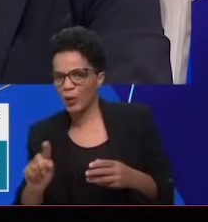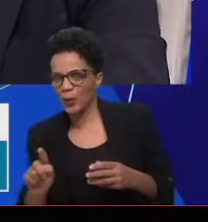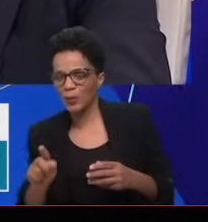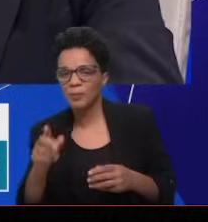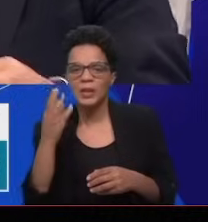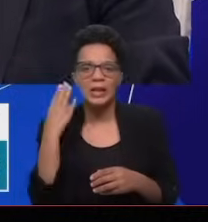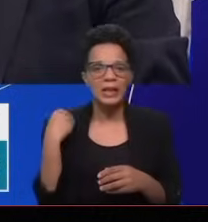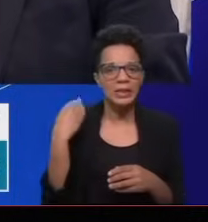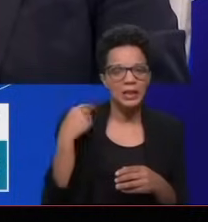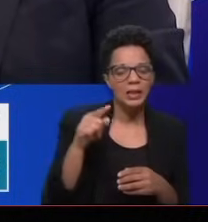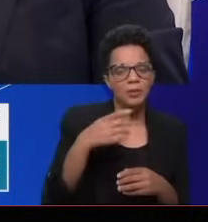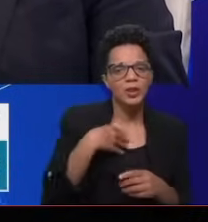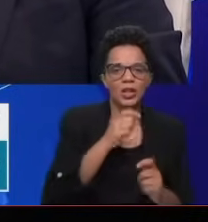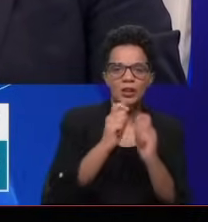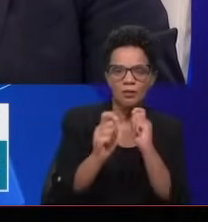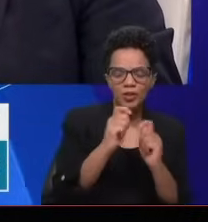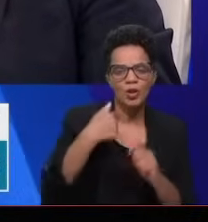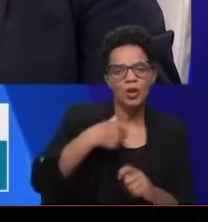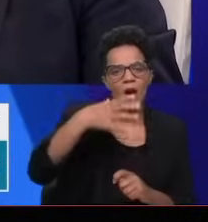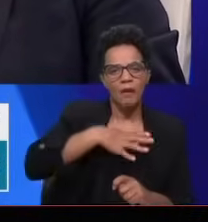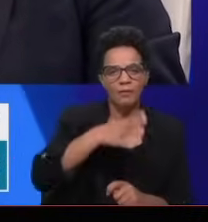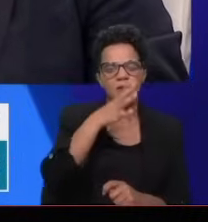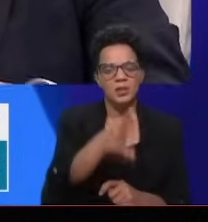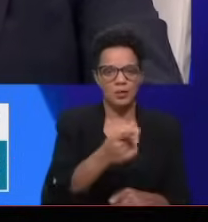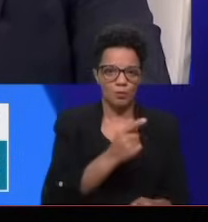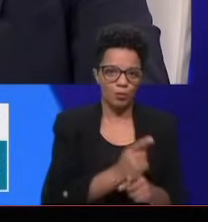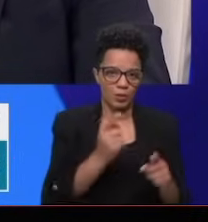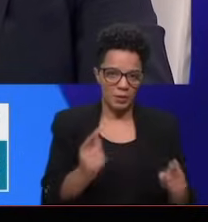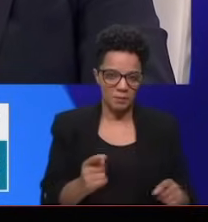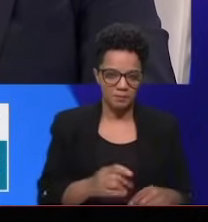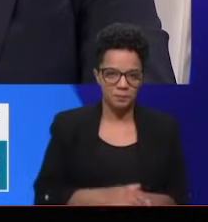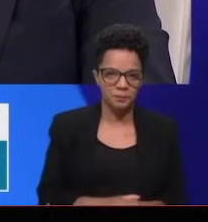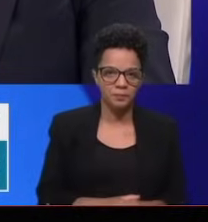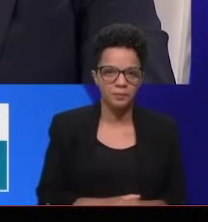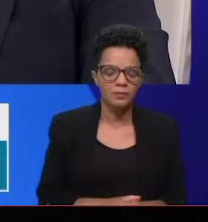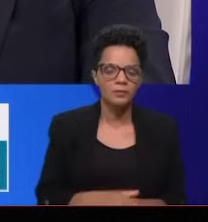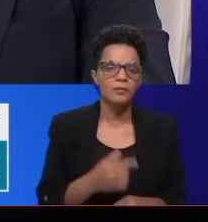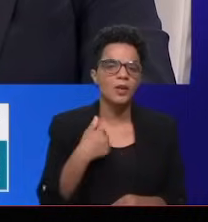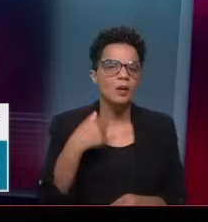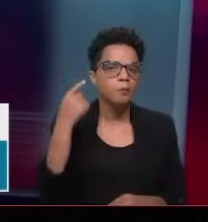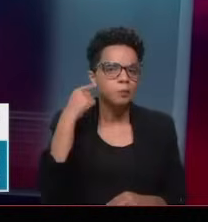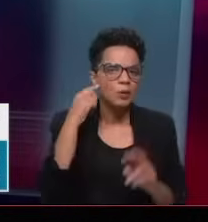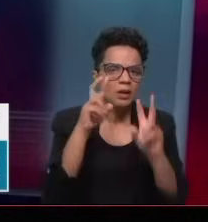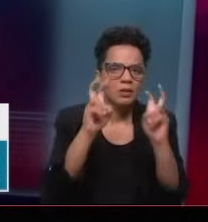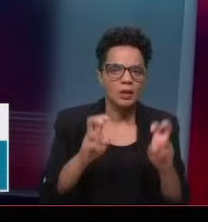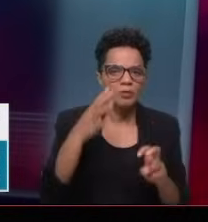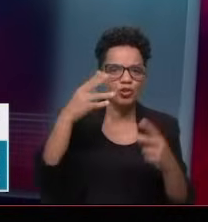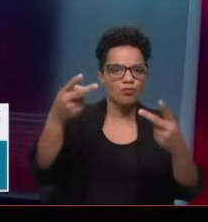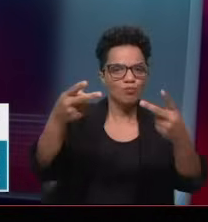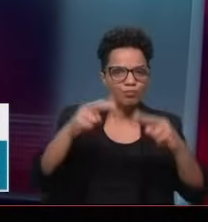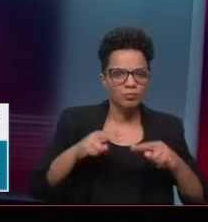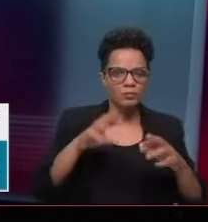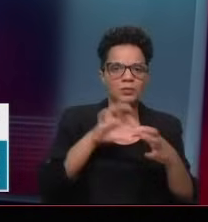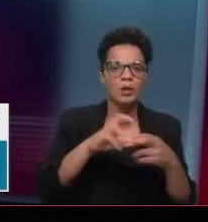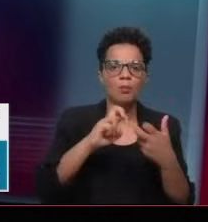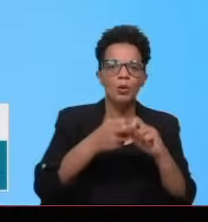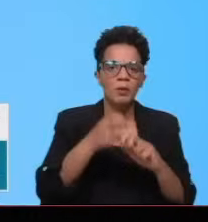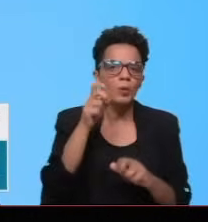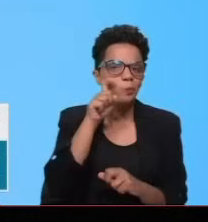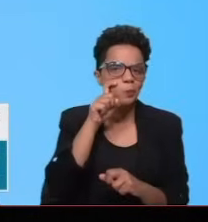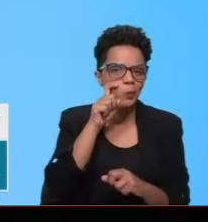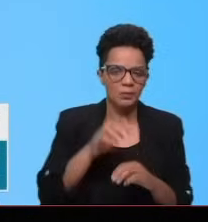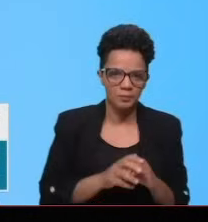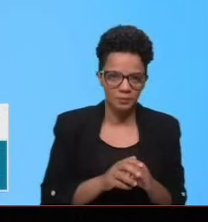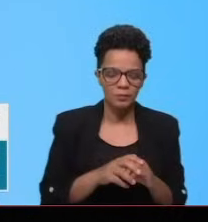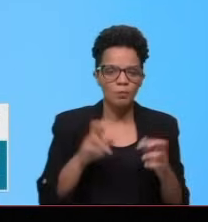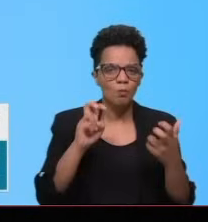é entrevista mas eu quero registrar isto pelo seguinte eu ouo falar das questões da imigração ligadas aos problemas de segurança e